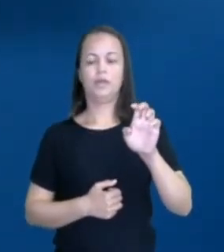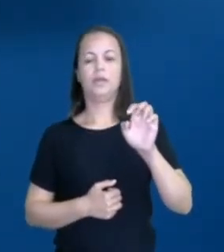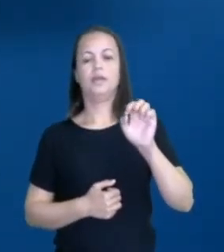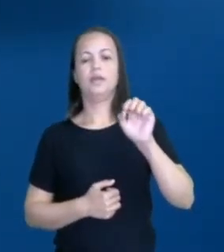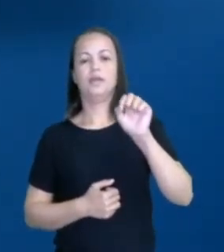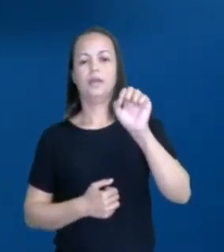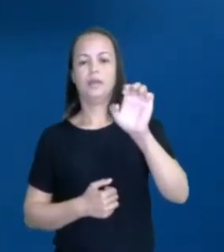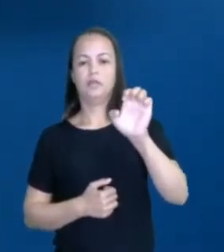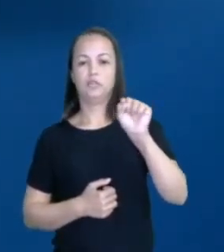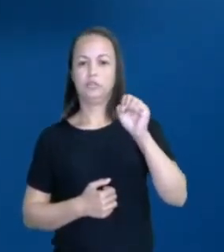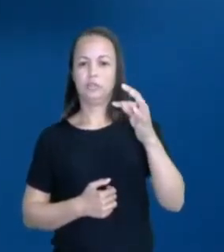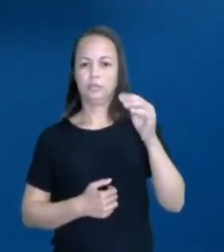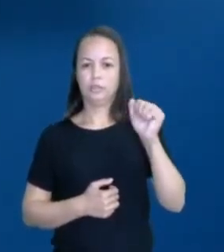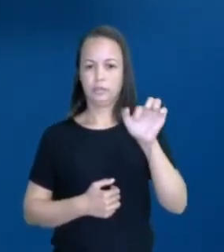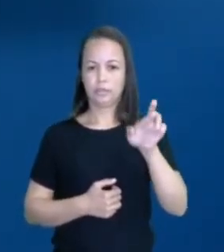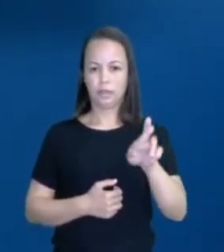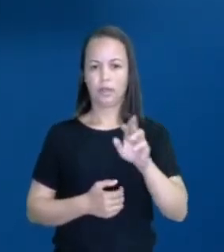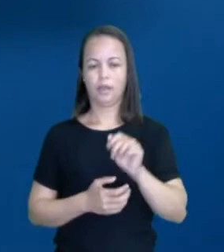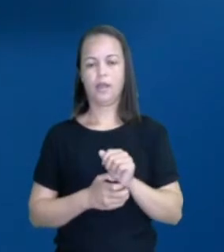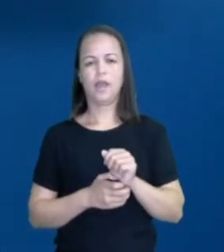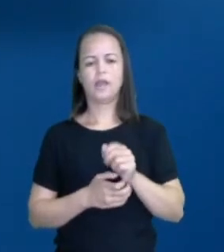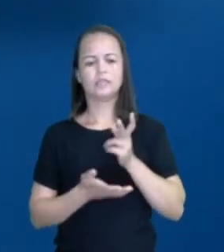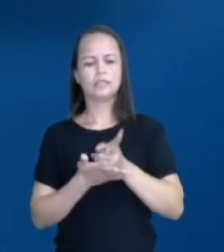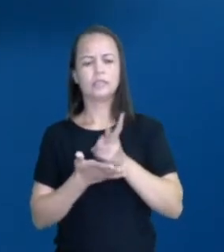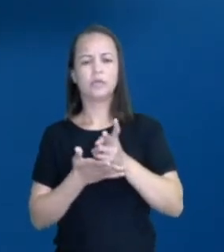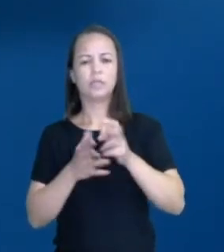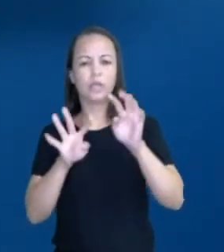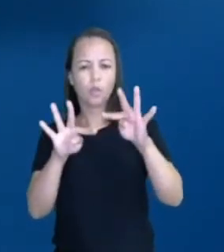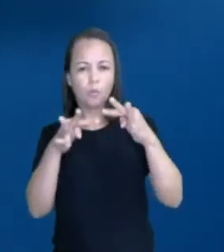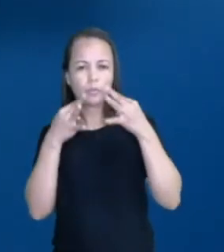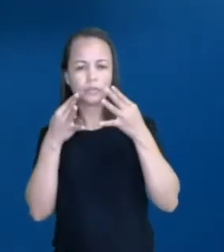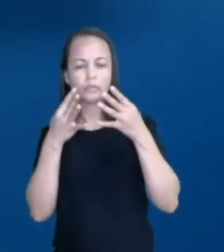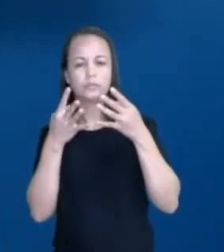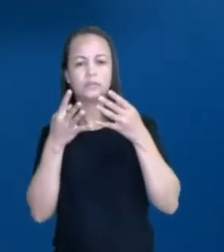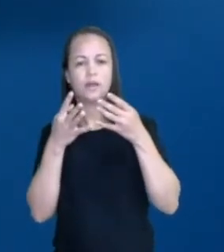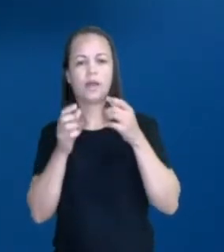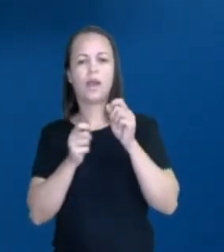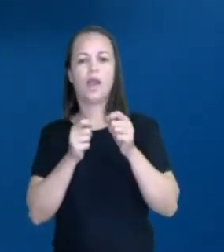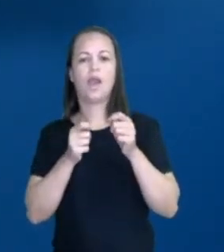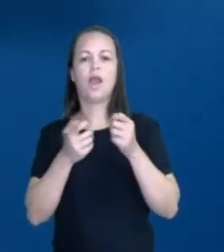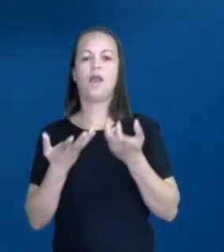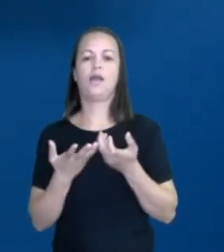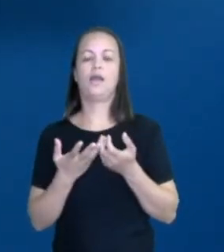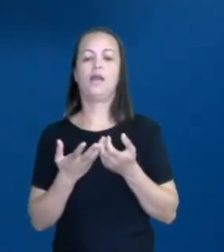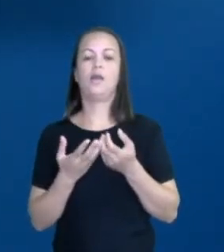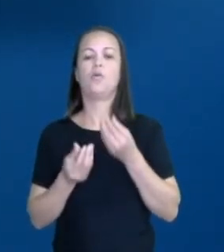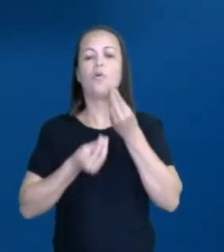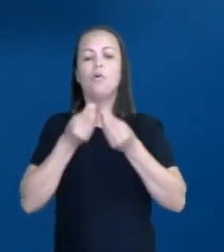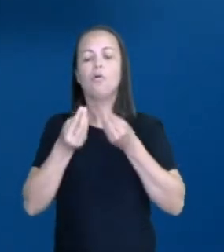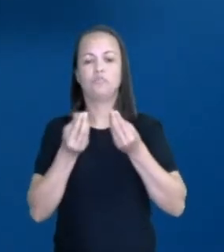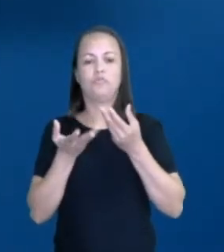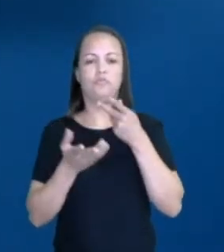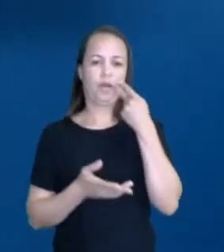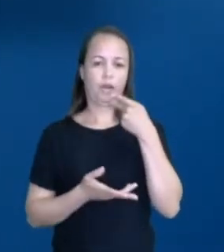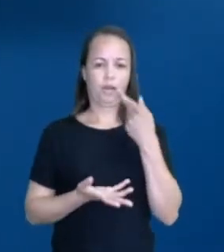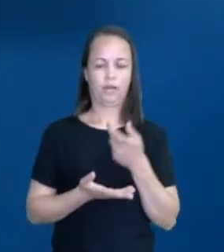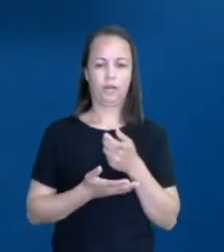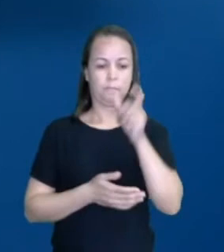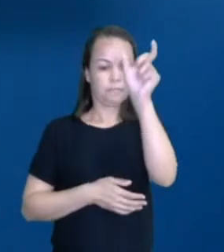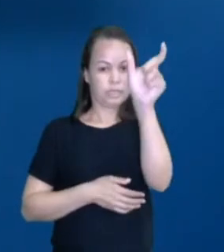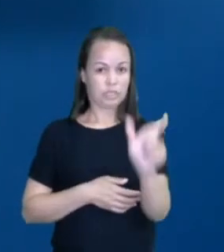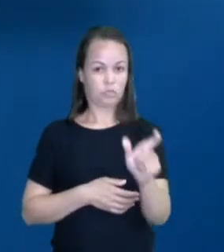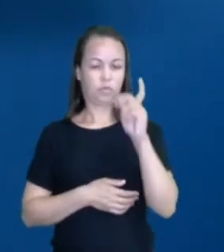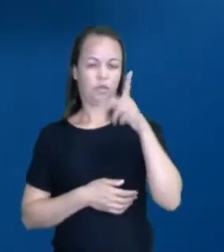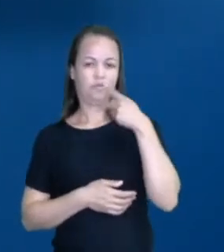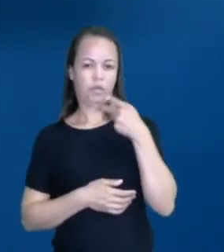presente do indicativo, a gente tem que se atentar a essa conjugação. Quem é a pessoa que está falando para que a gente